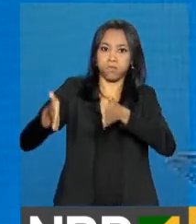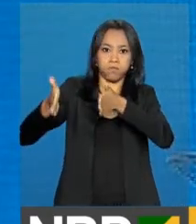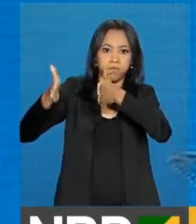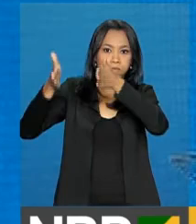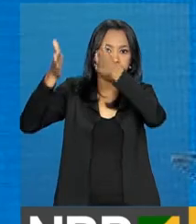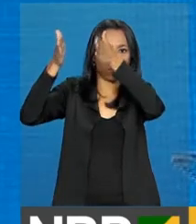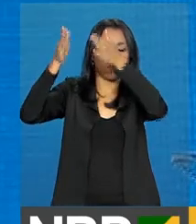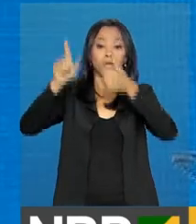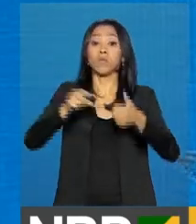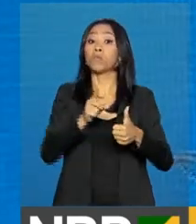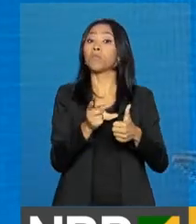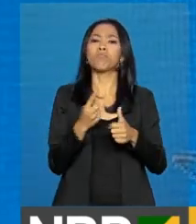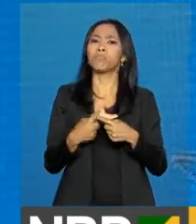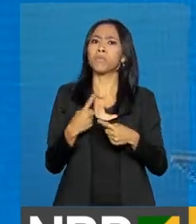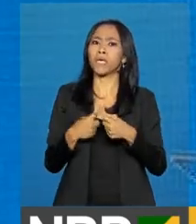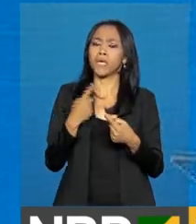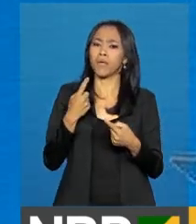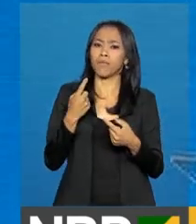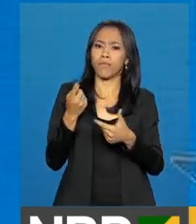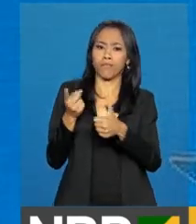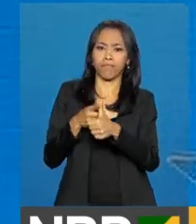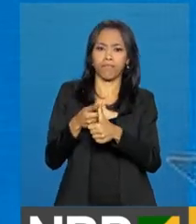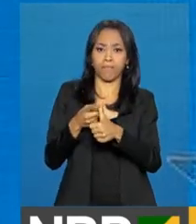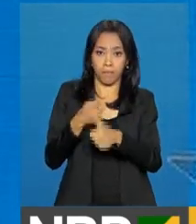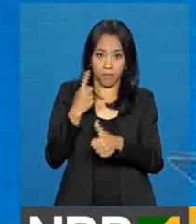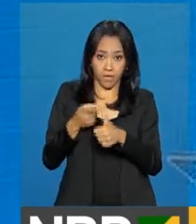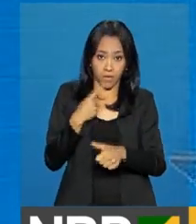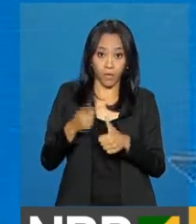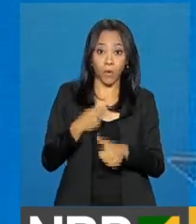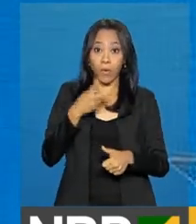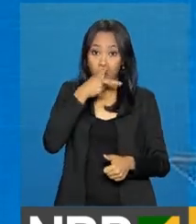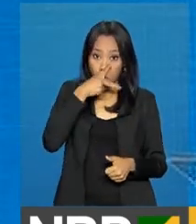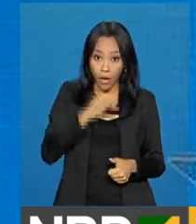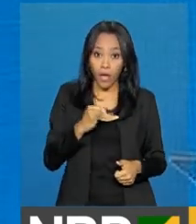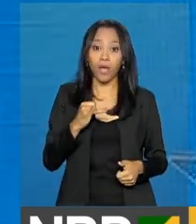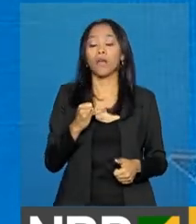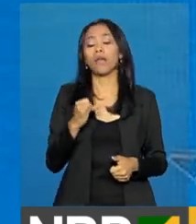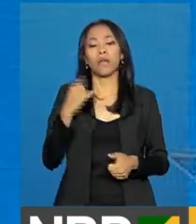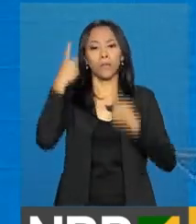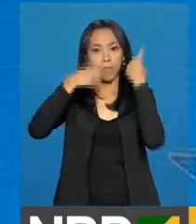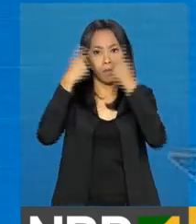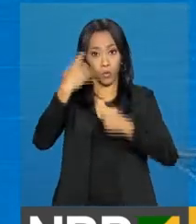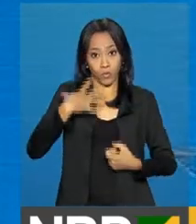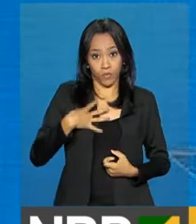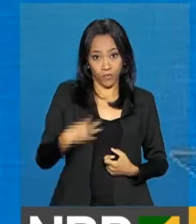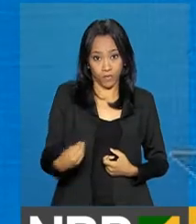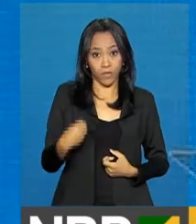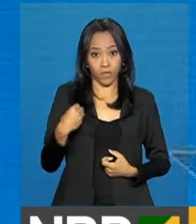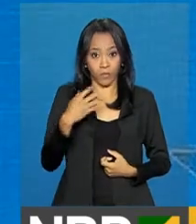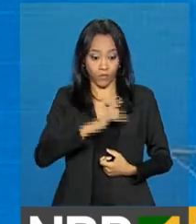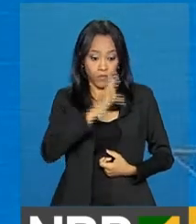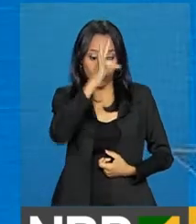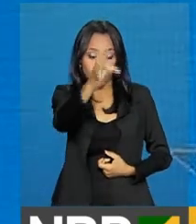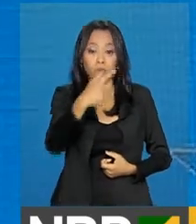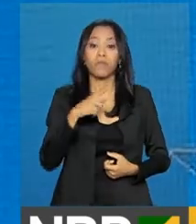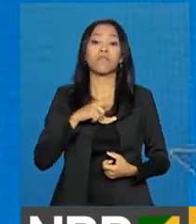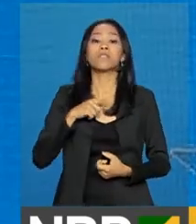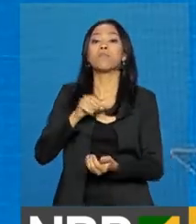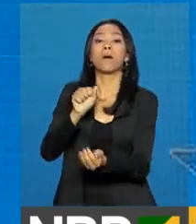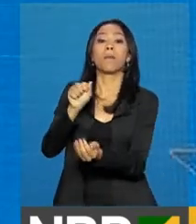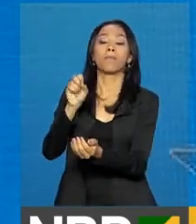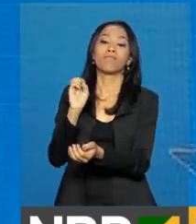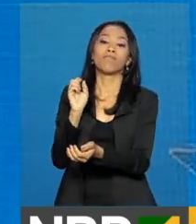dois fatores. Um primeiro é que o meu pai, atento ao futuro dos filhos, ele fazia uma chamada caderneta de